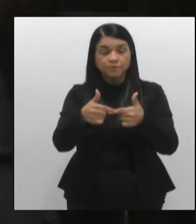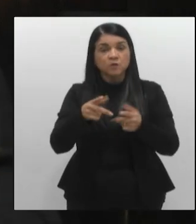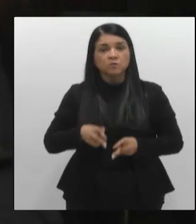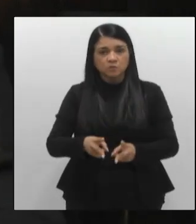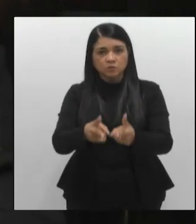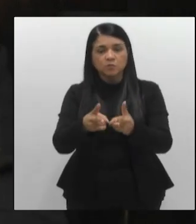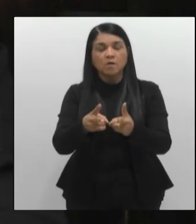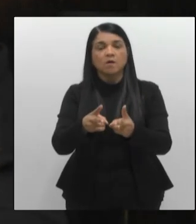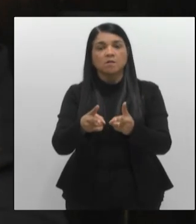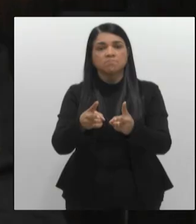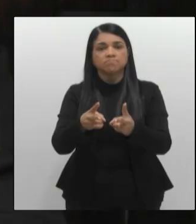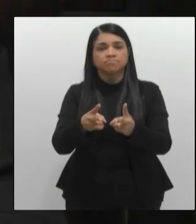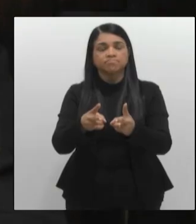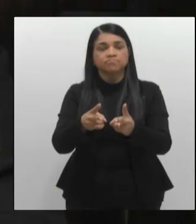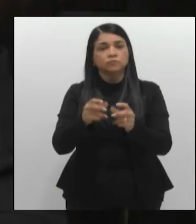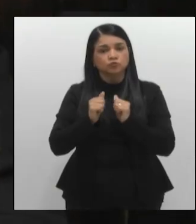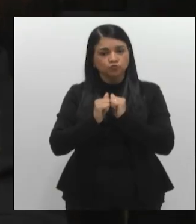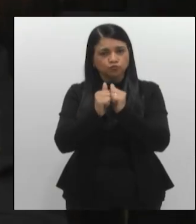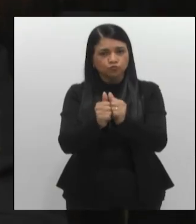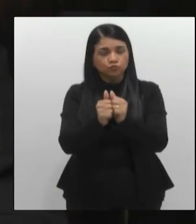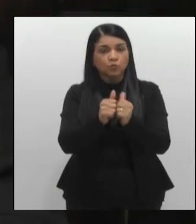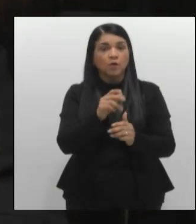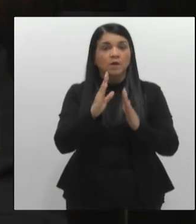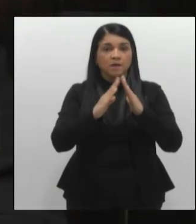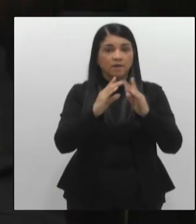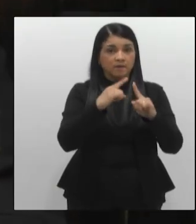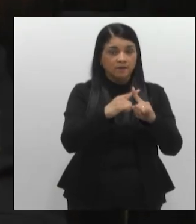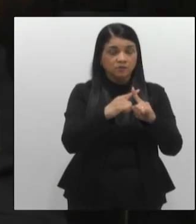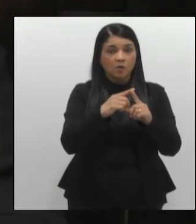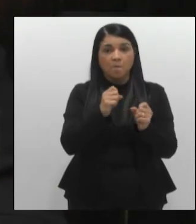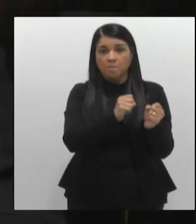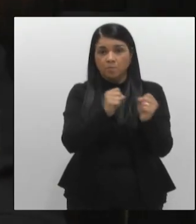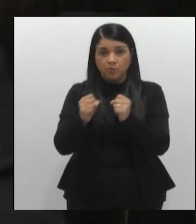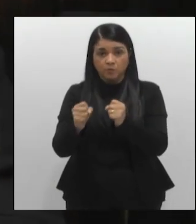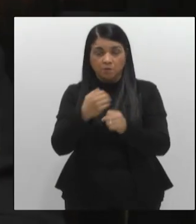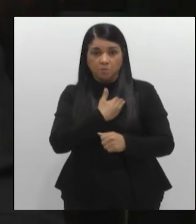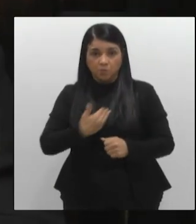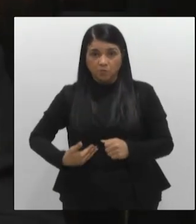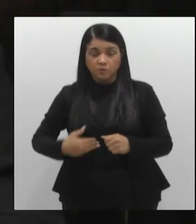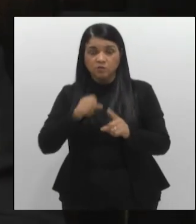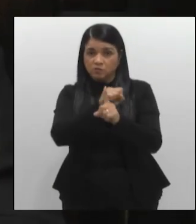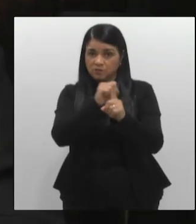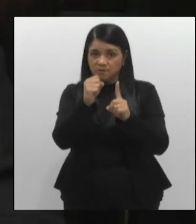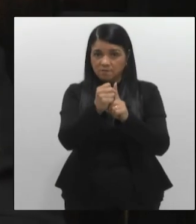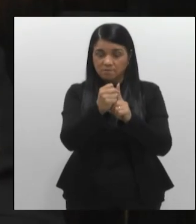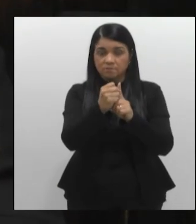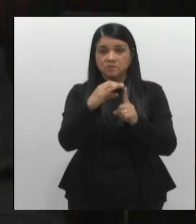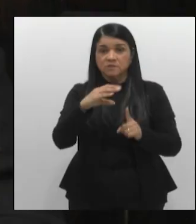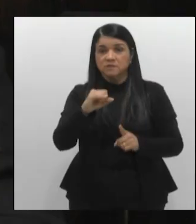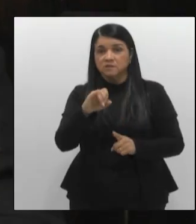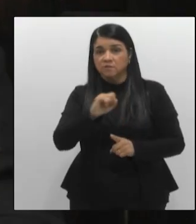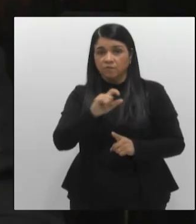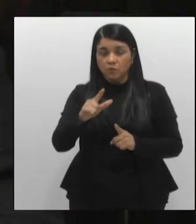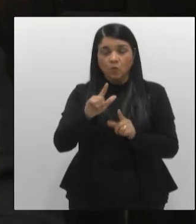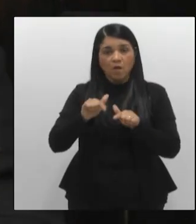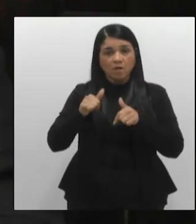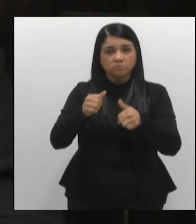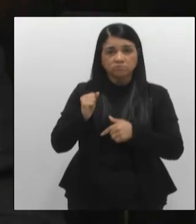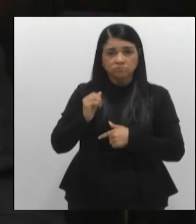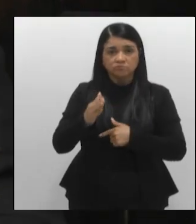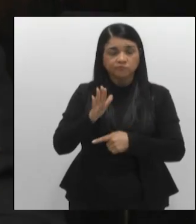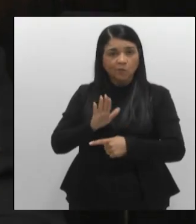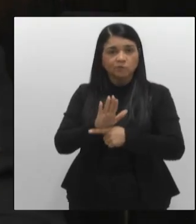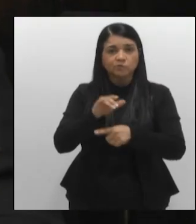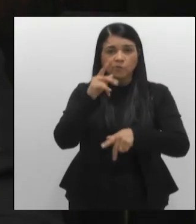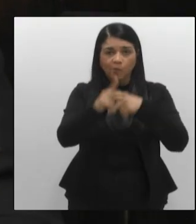continuar juntos, Igreja, Poder Público e sociedade civil, promovendo ações que ajudem o povo do Rio de Janeiro